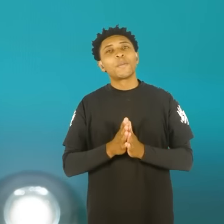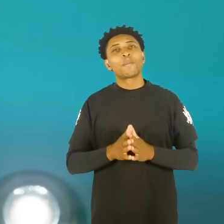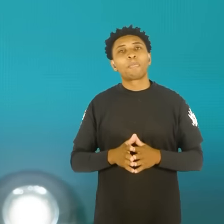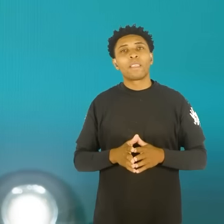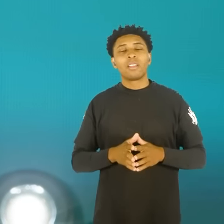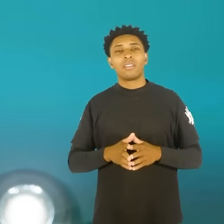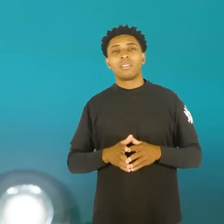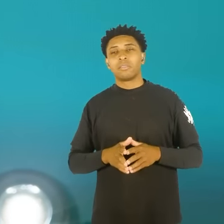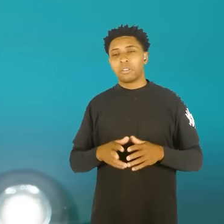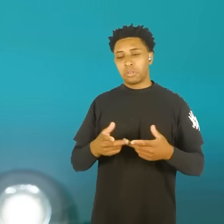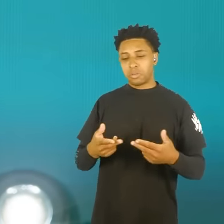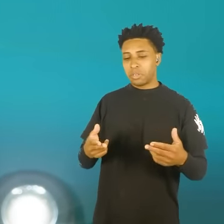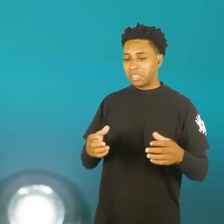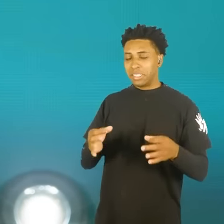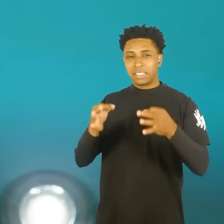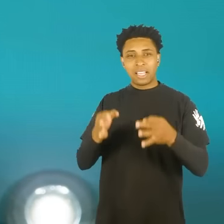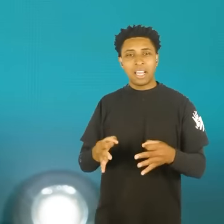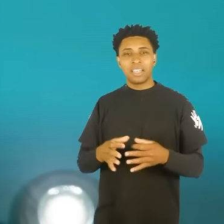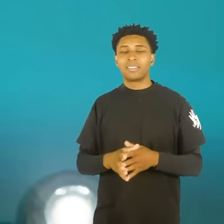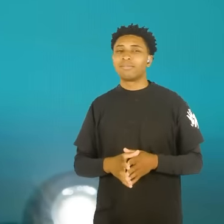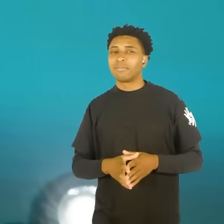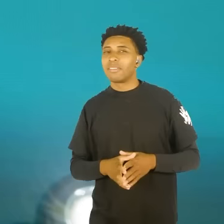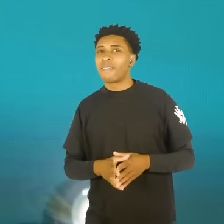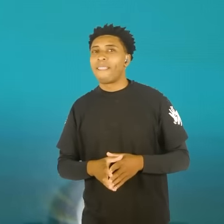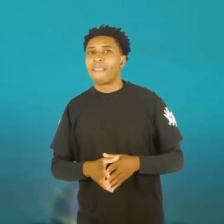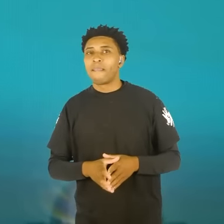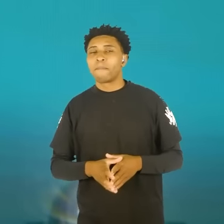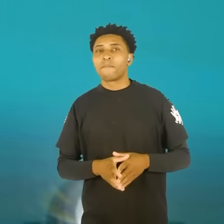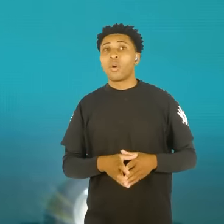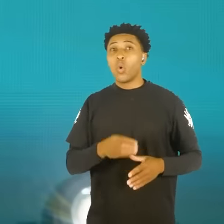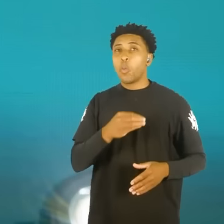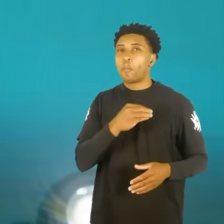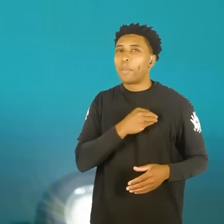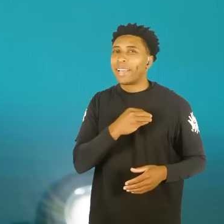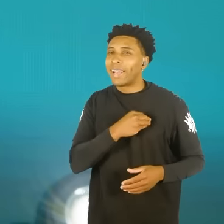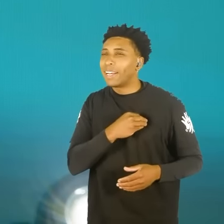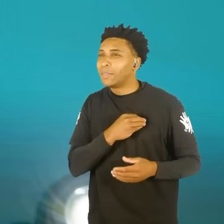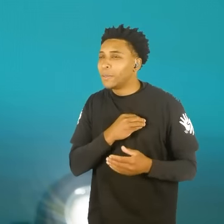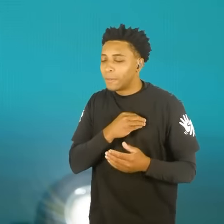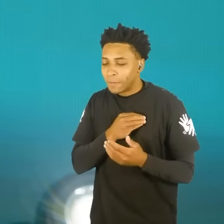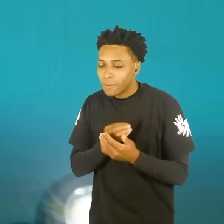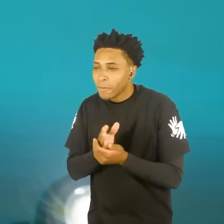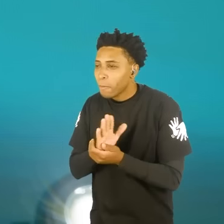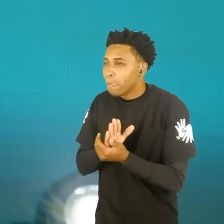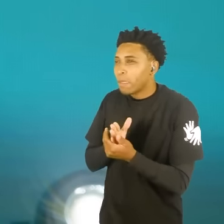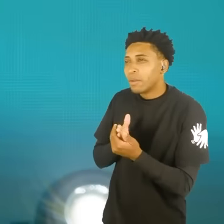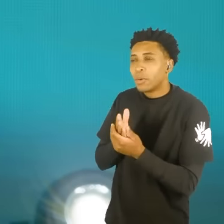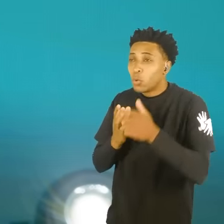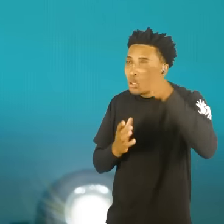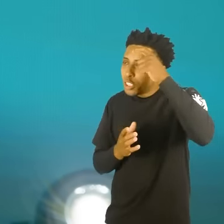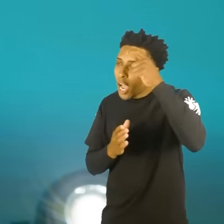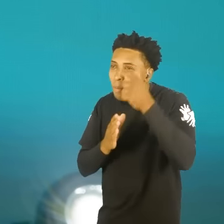não é certo o que aconteceu. Sempre há uma fera lá fora para pôr pilha em você. Sempre vai ter uma fera lá fora